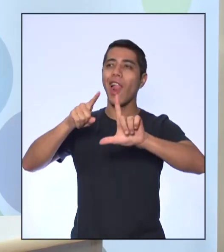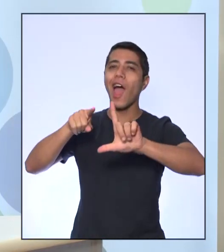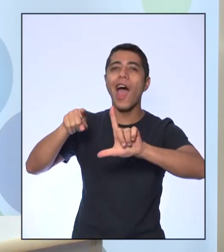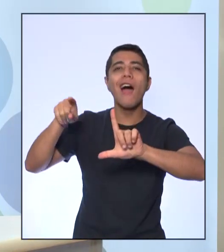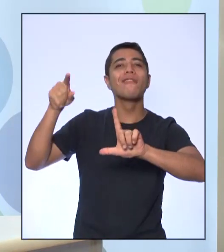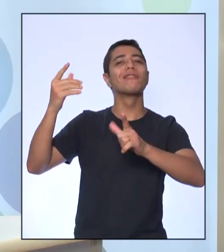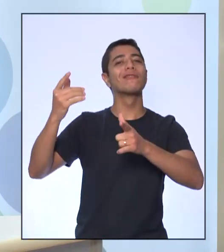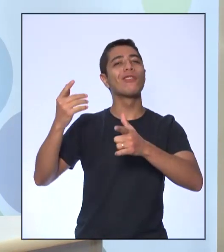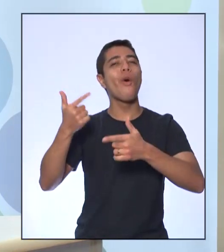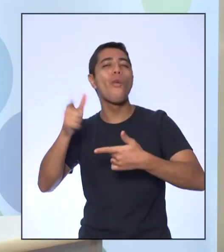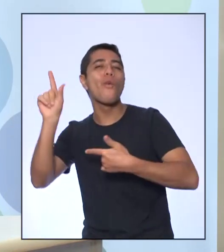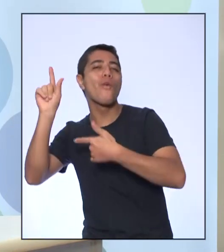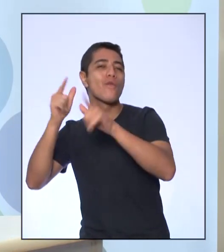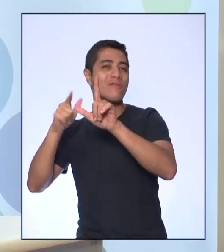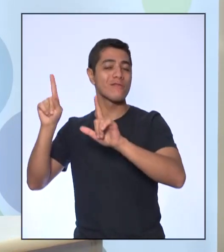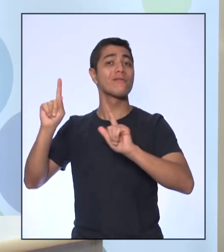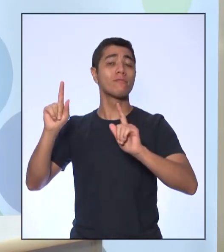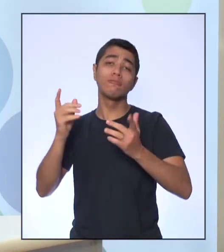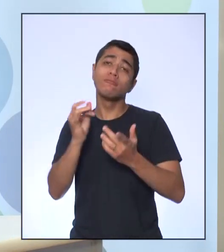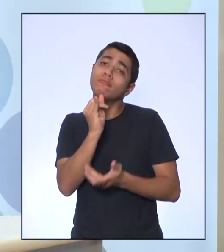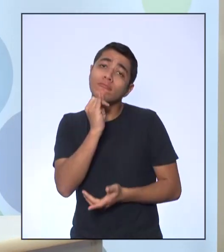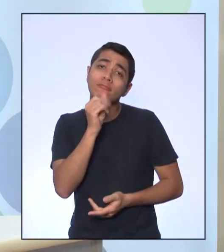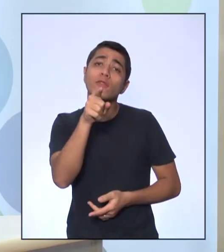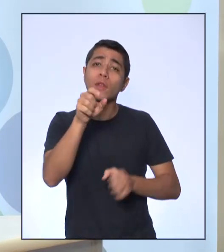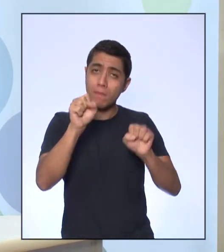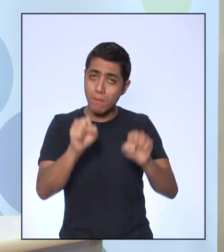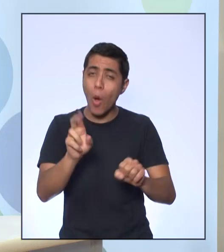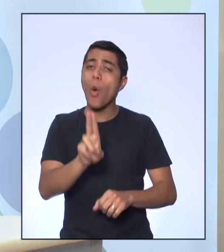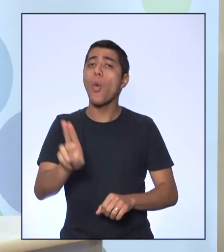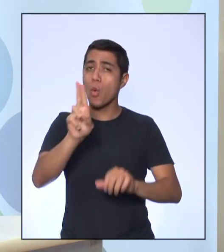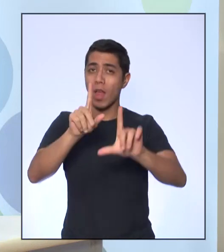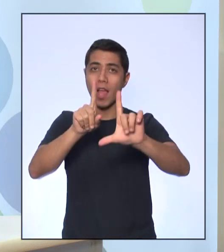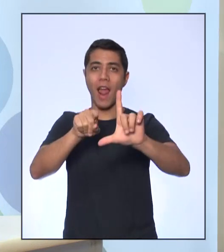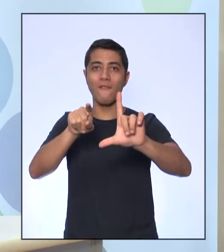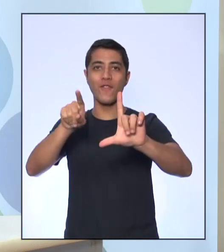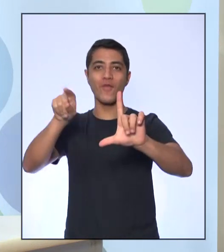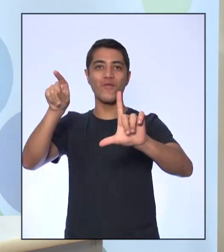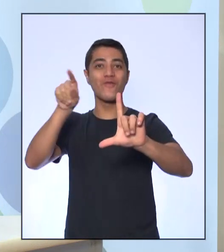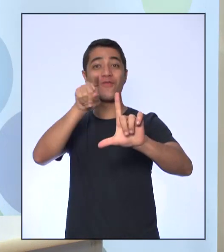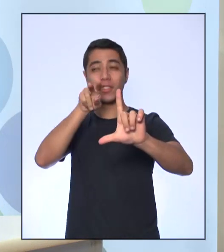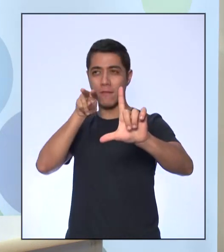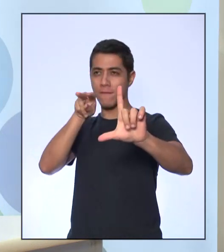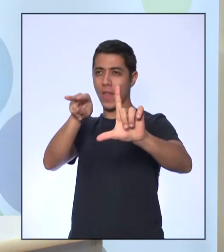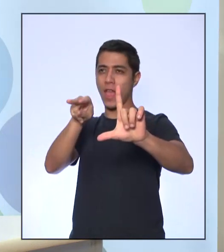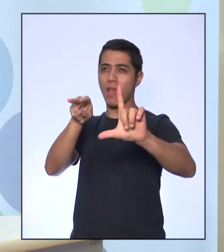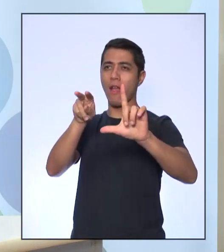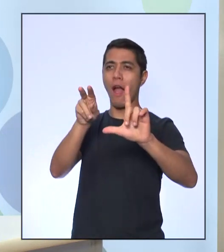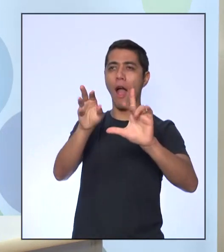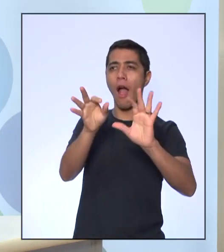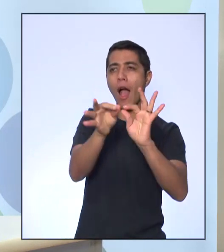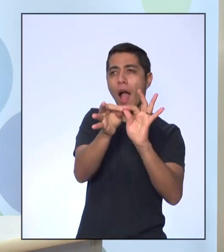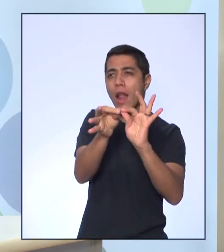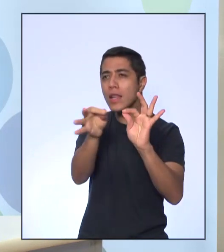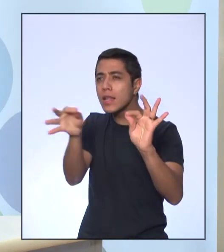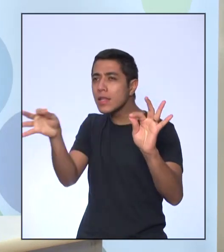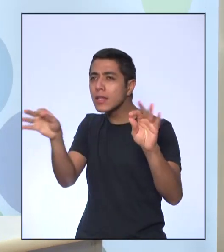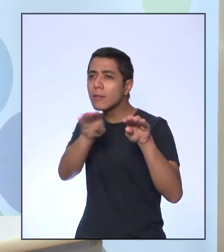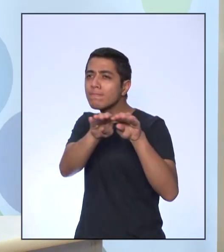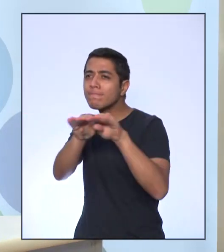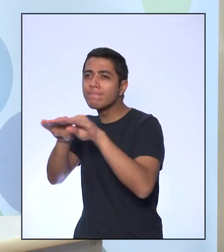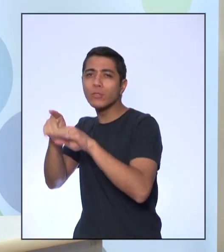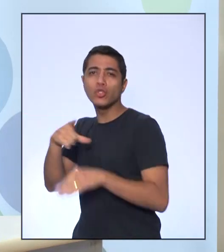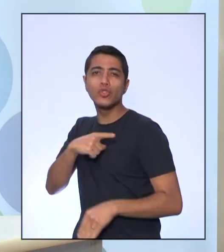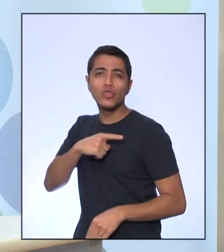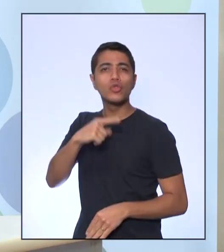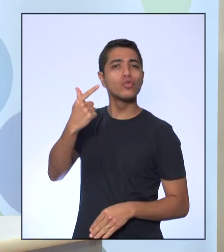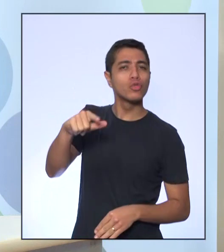Então você pode fazer de uma forma gráfica para ver se está alinhado. Mas eu vou dar uma definição que vocês viram utilizando recursos